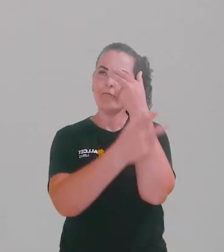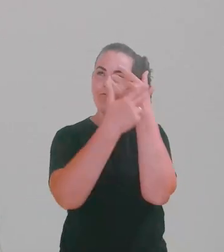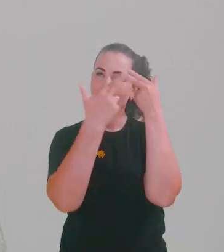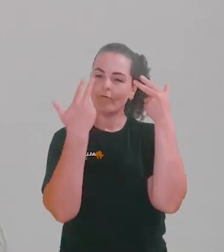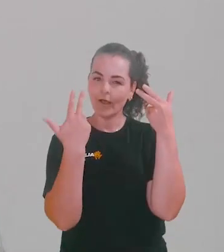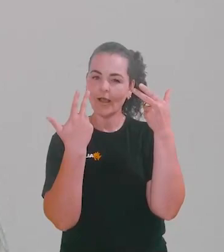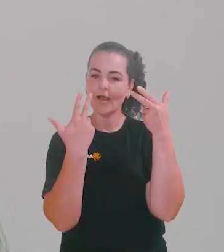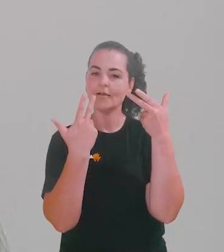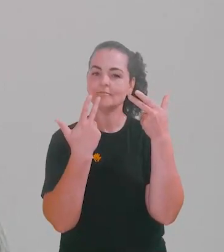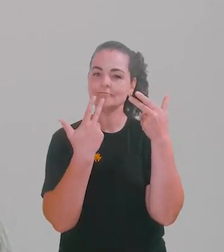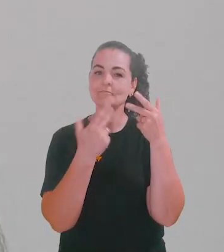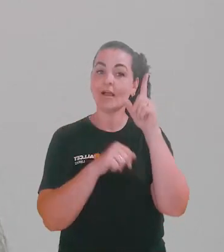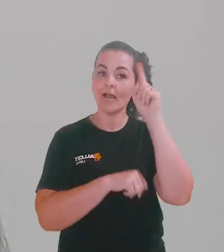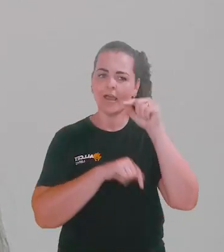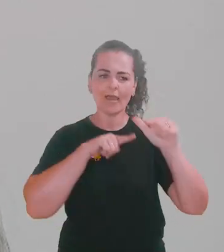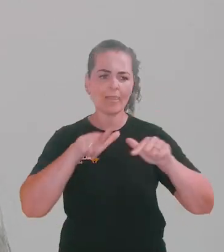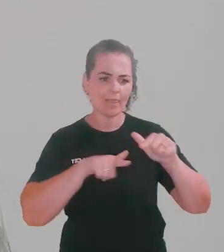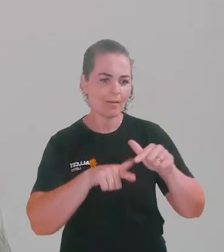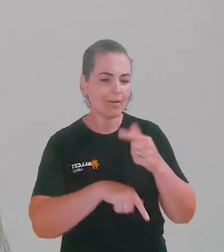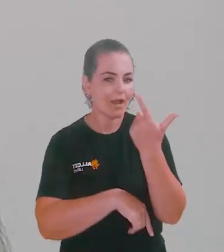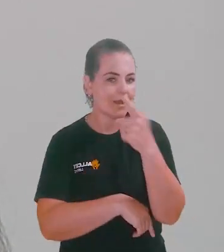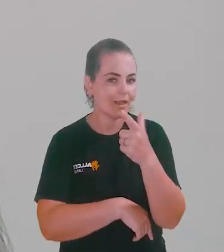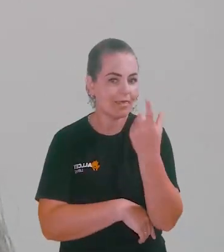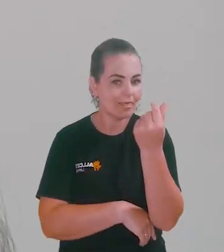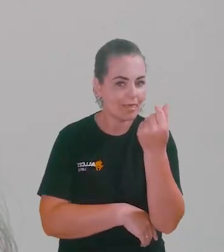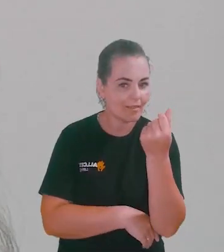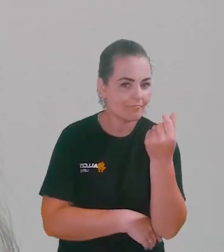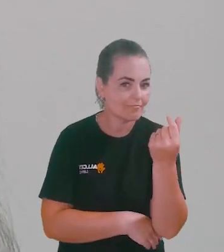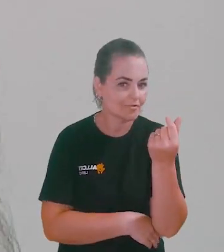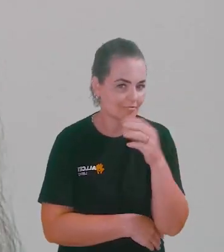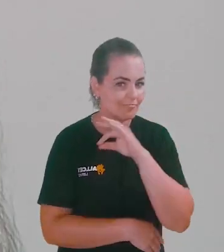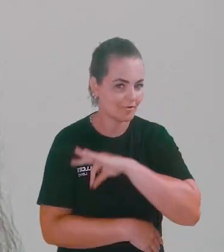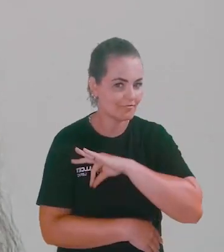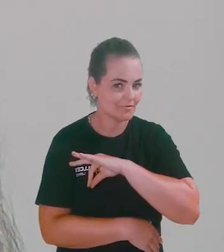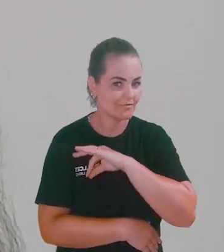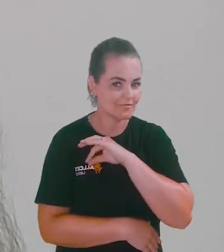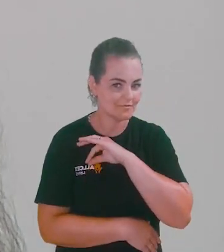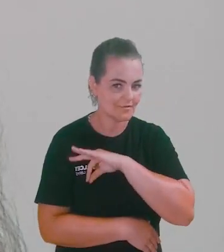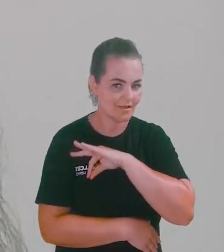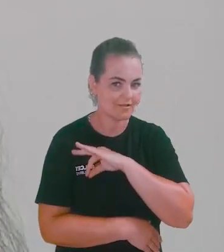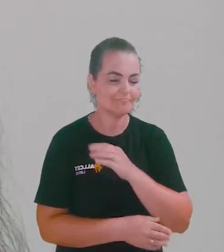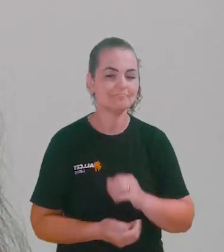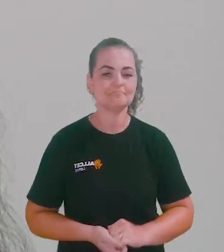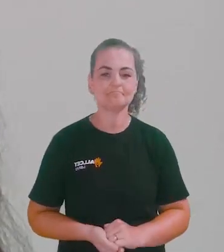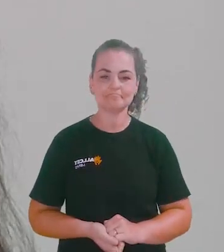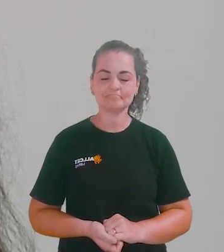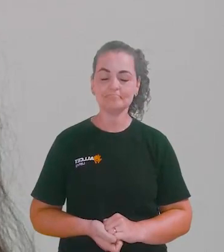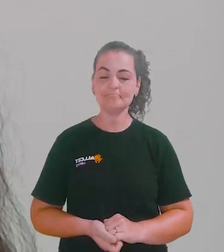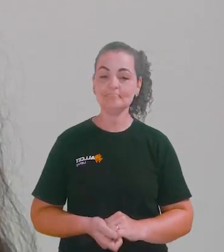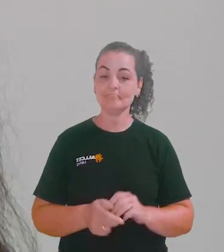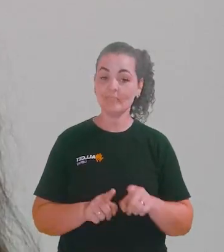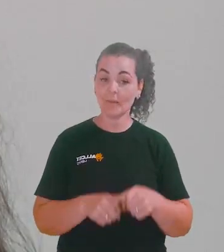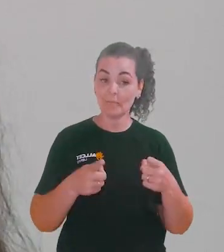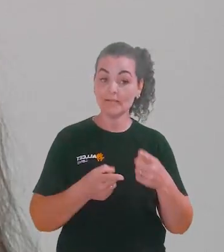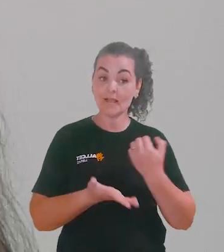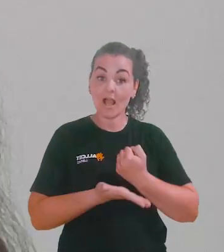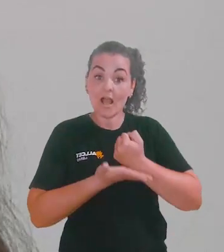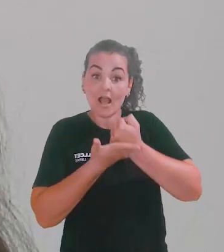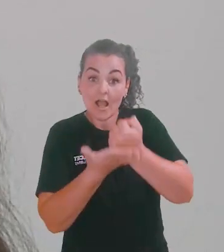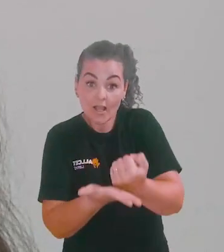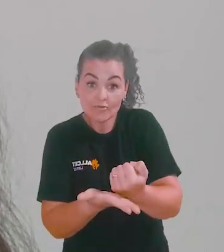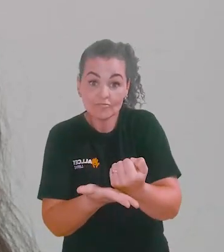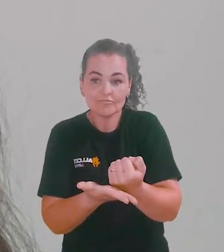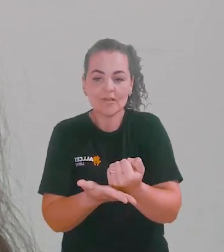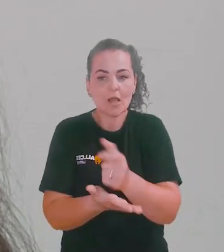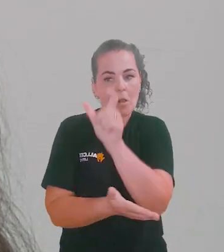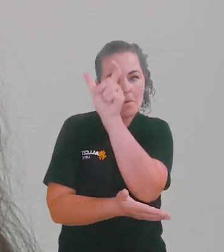muita coisa na nossa cabeça, mas a principal é trabalho não remunerado. Entre outras, doação, doar o seu tempo em prol de uma causa, em prol de